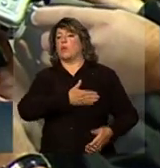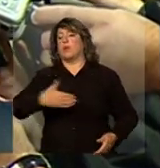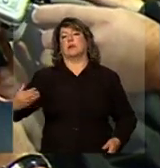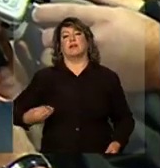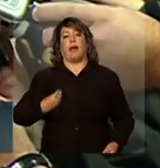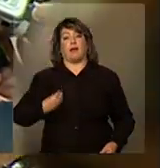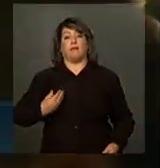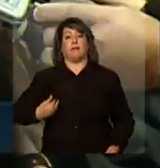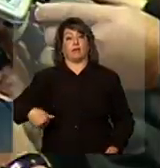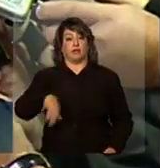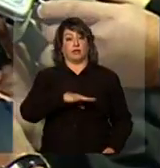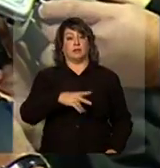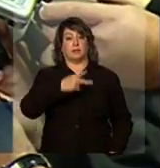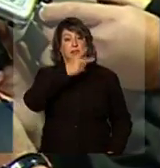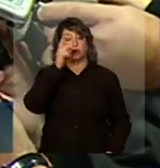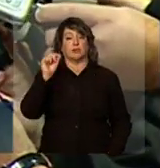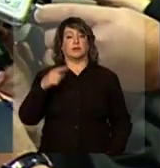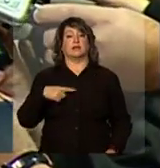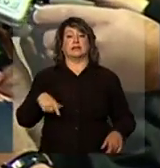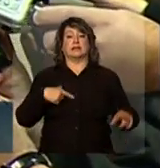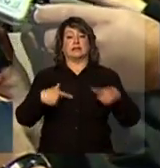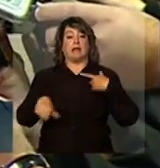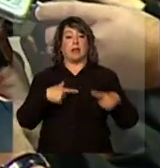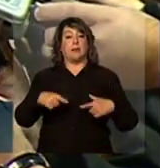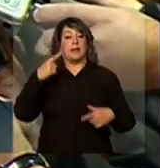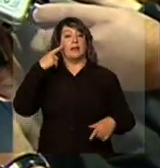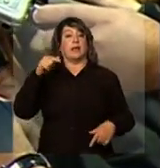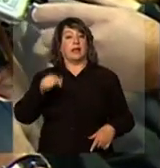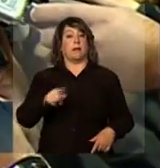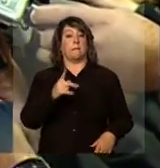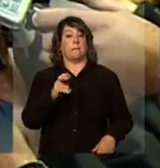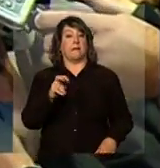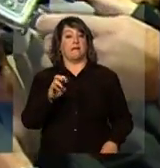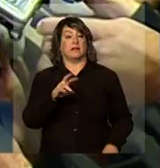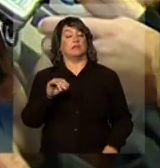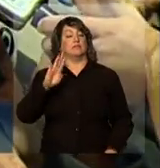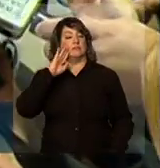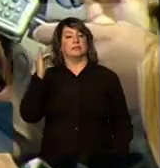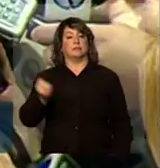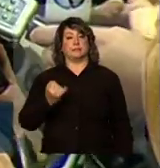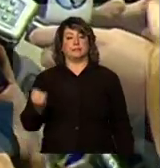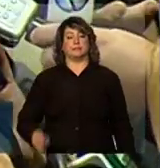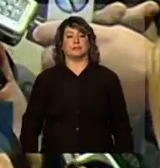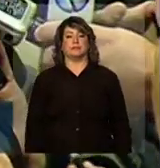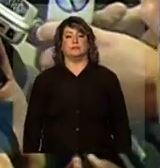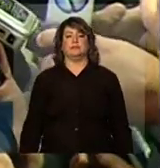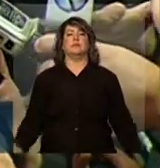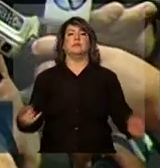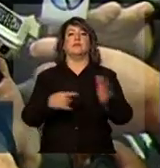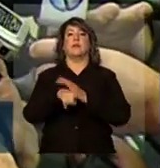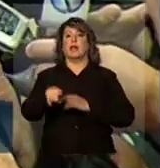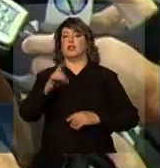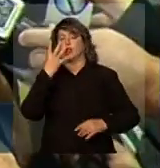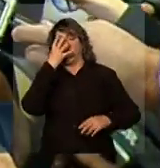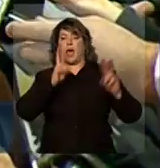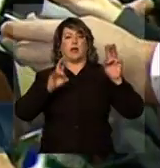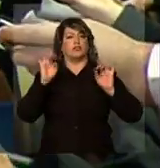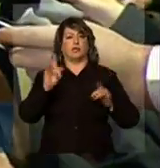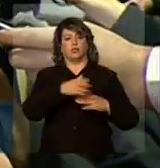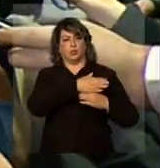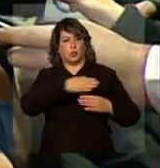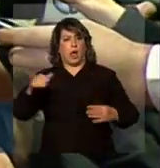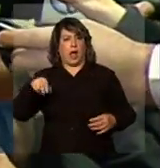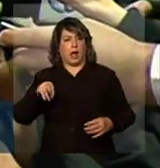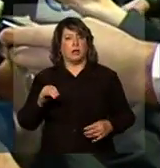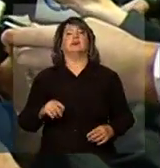ao longo das nossas relações trabalhar com a ideia da prevenção é fundamental um ano todo não só no carnaval isso é